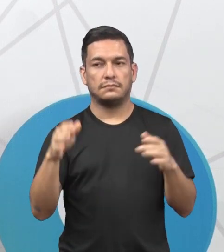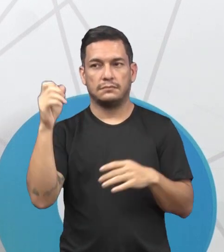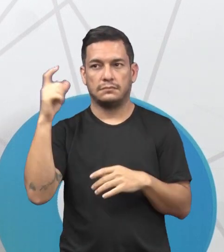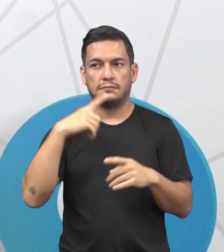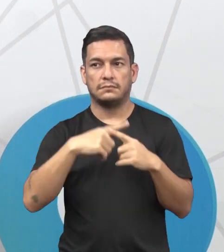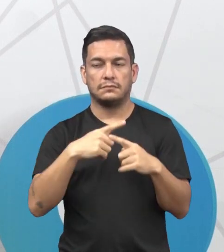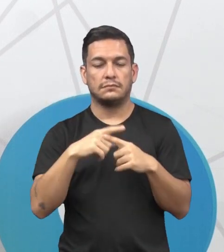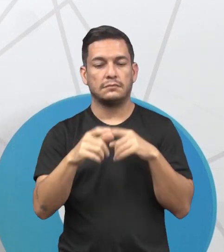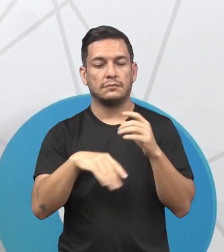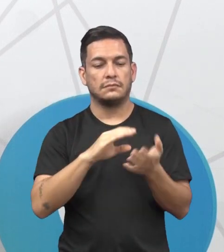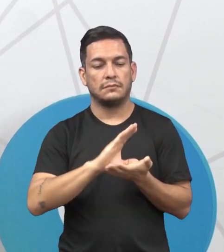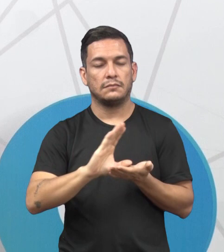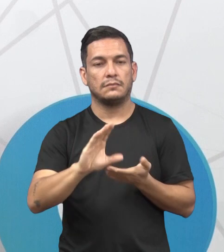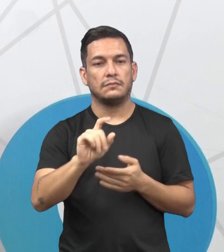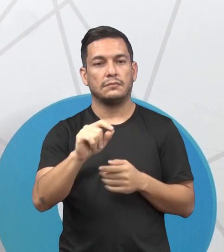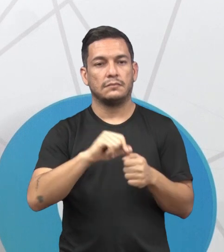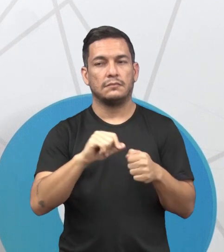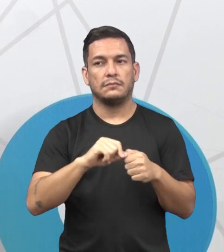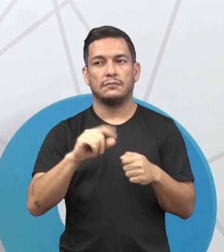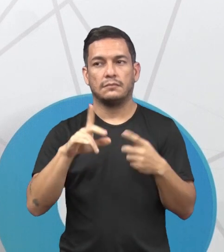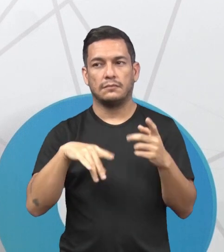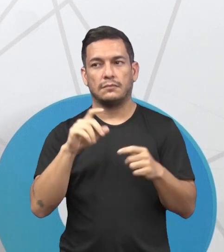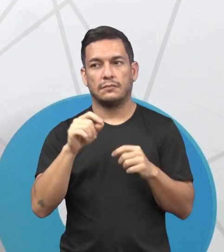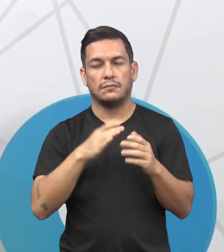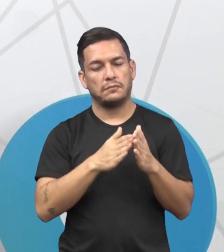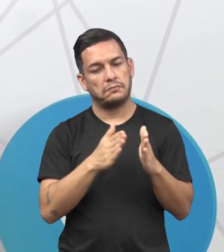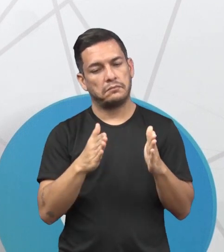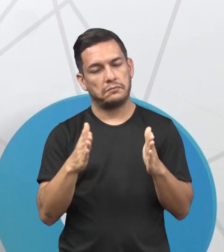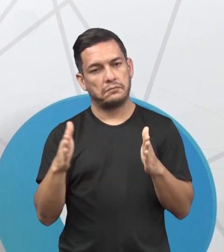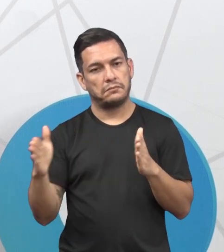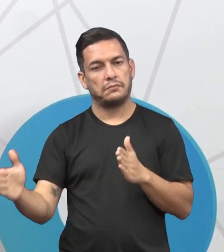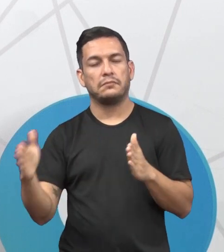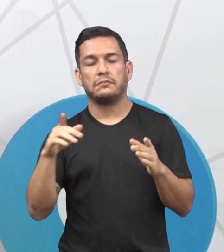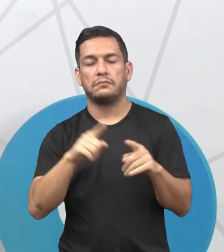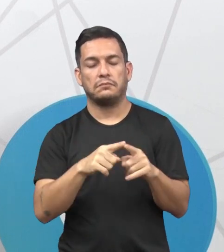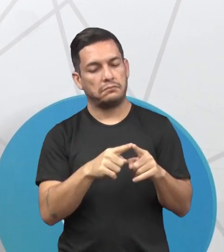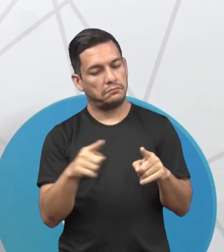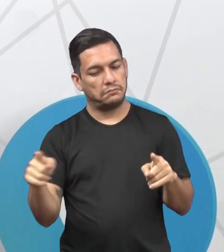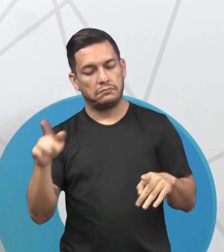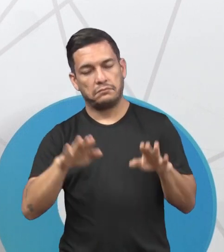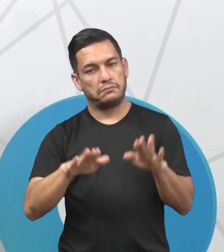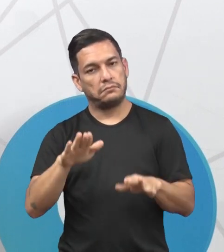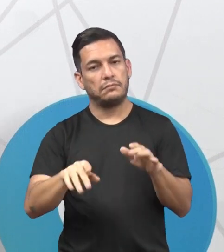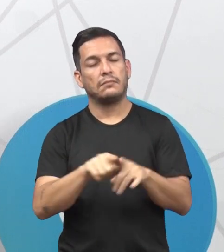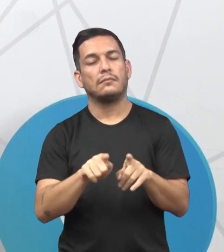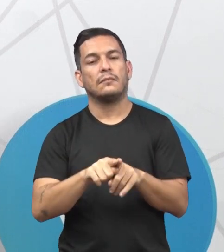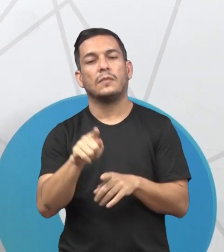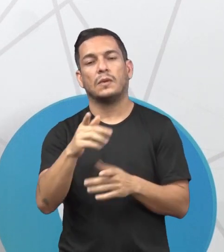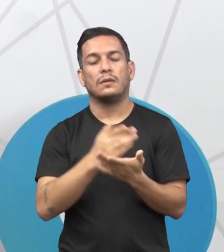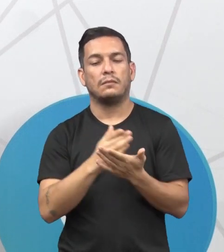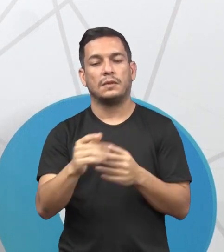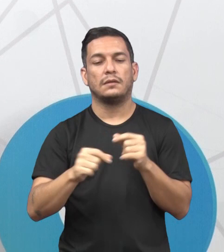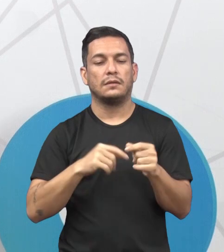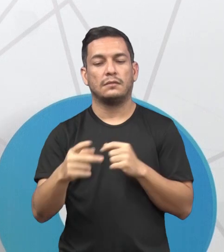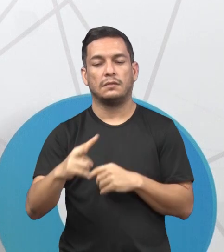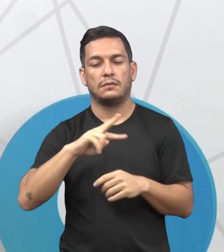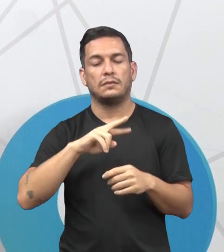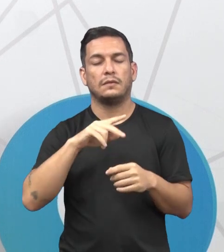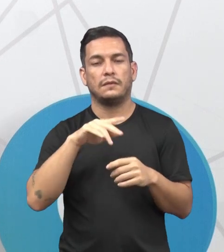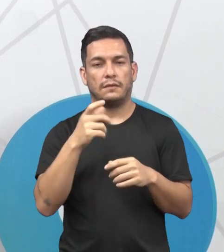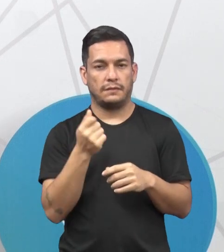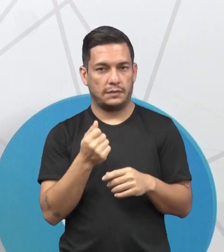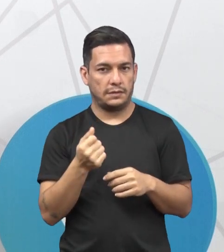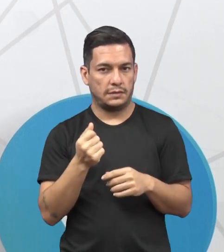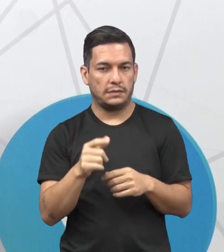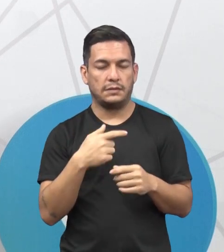um investimento que você faz e a curto, médio, longo prazo, você começa a ter um retorno financeiro disso, Você vai